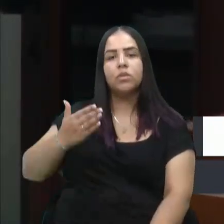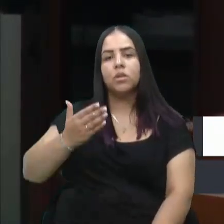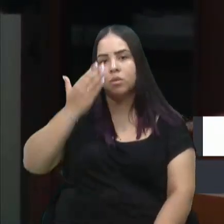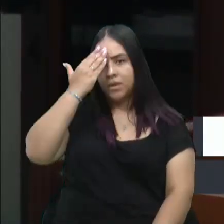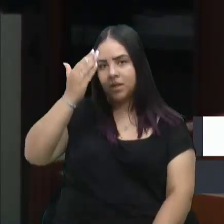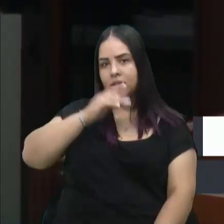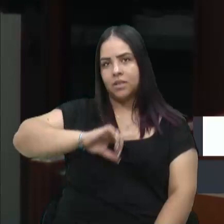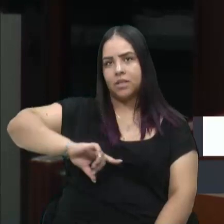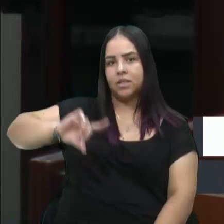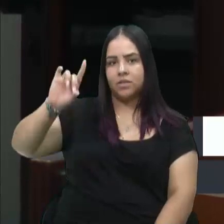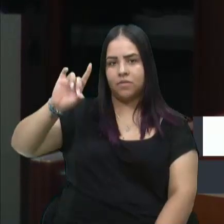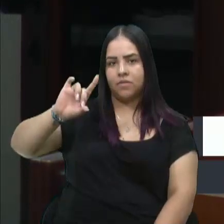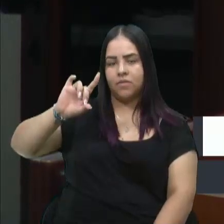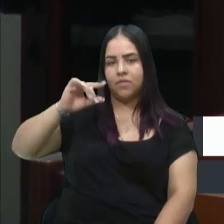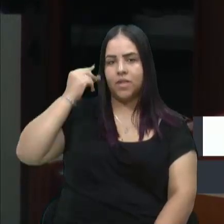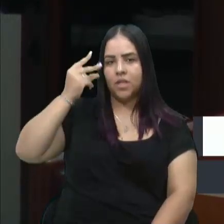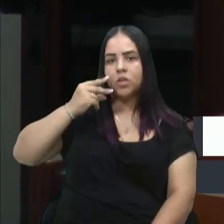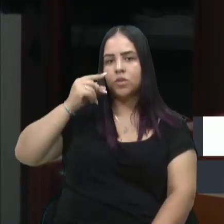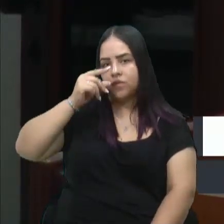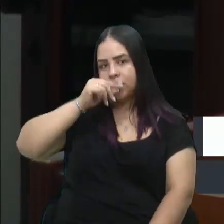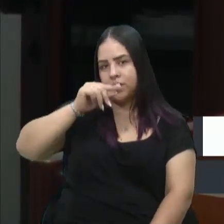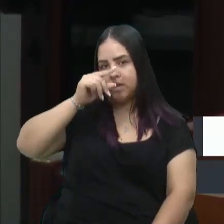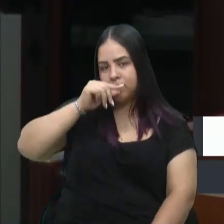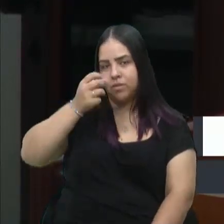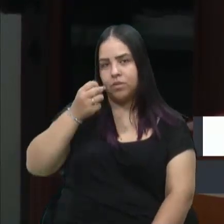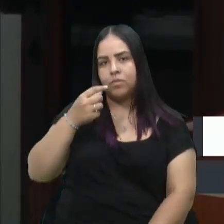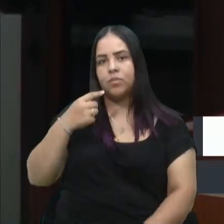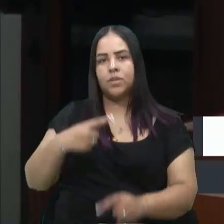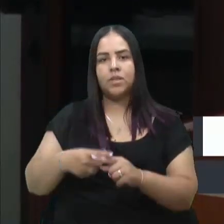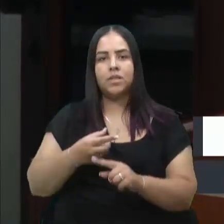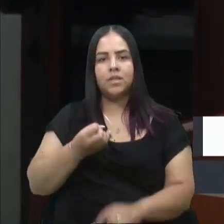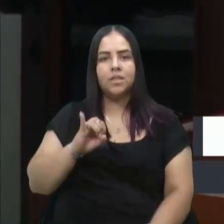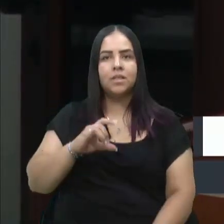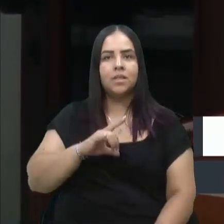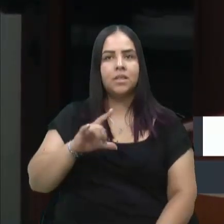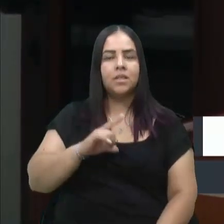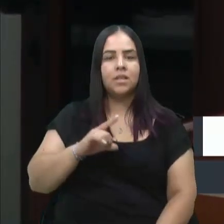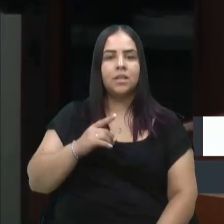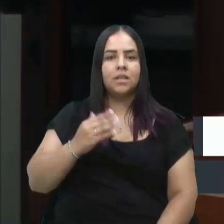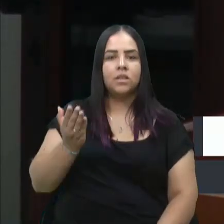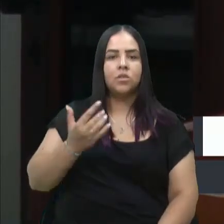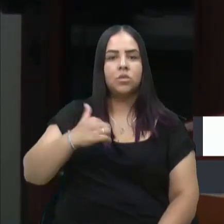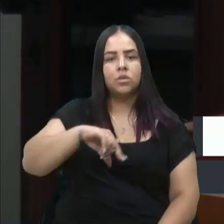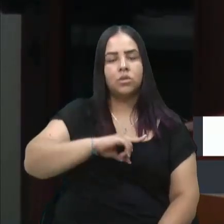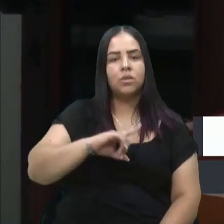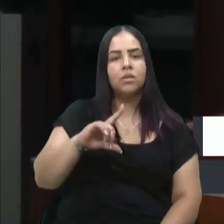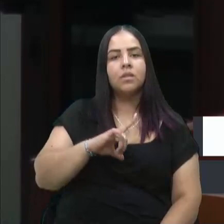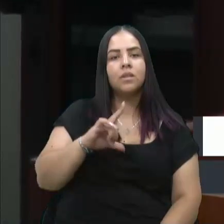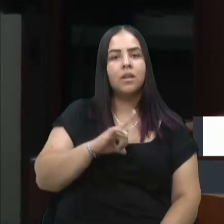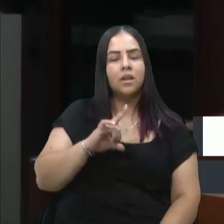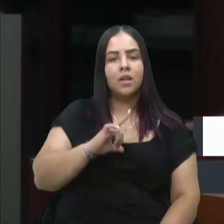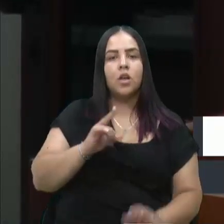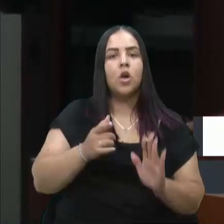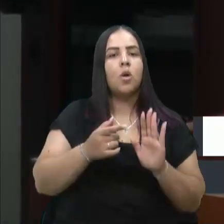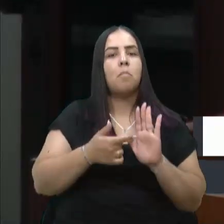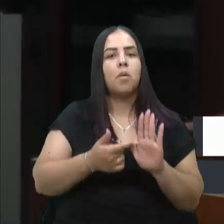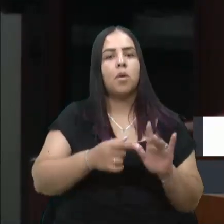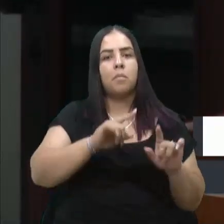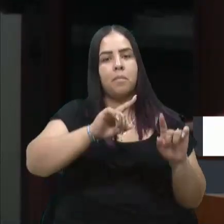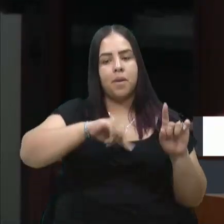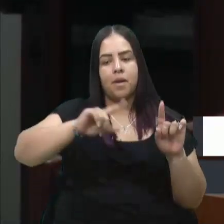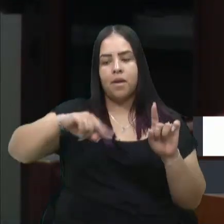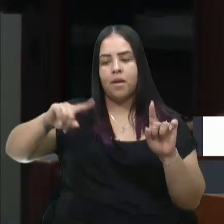Deus, vereador Fantinella, que quando há o combate, isso a gente tem as estatísticas, o